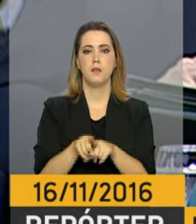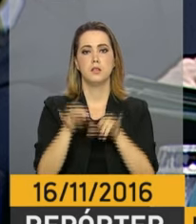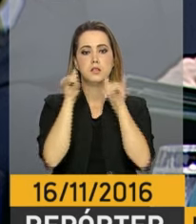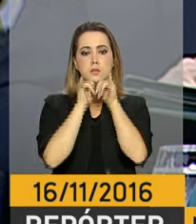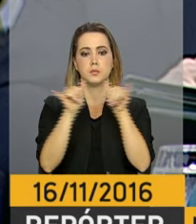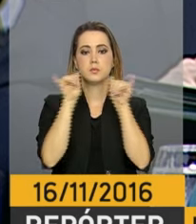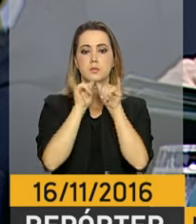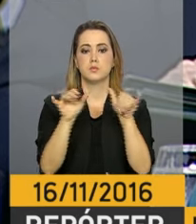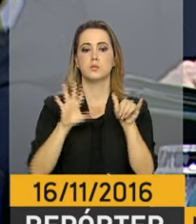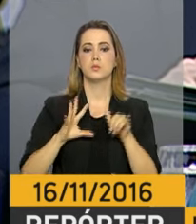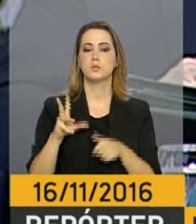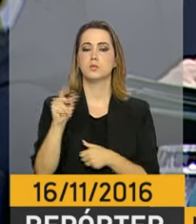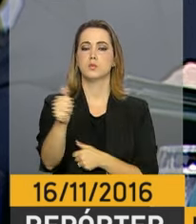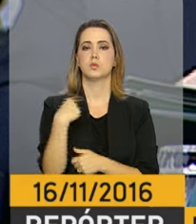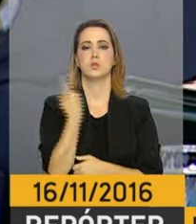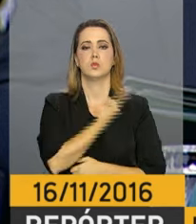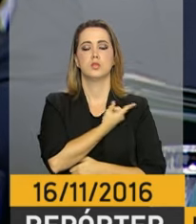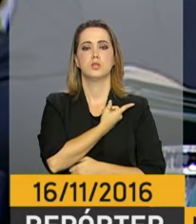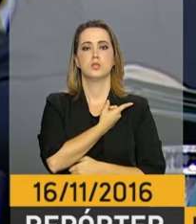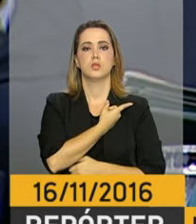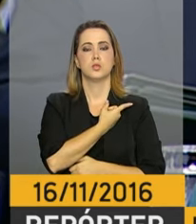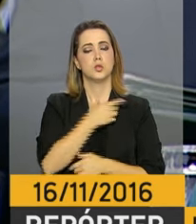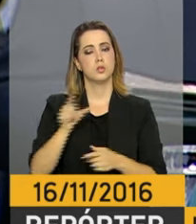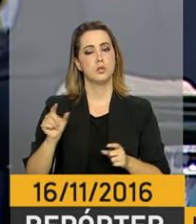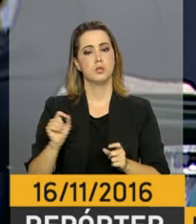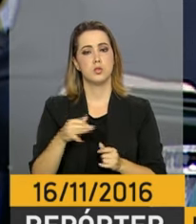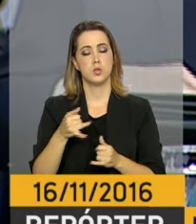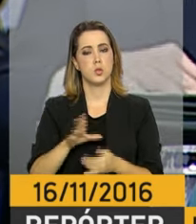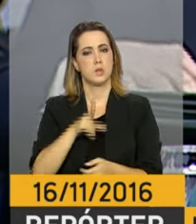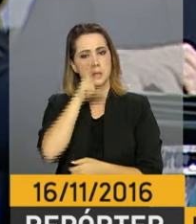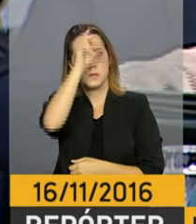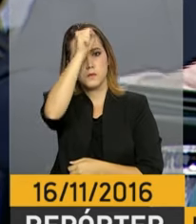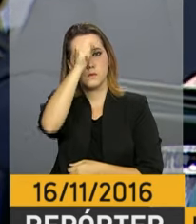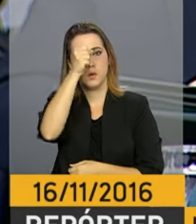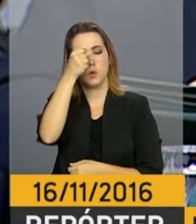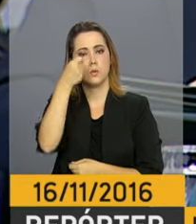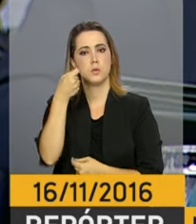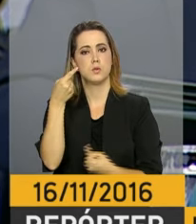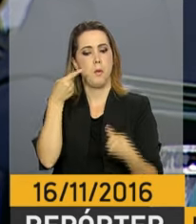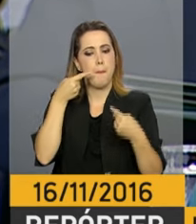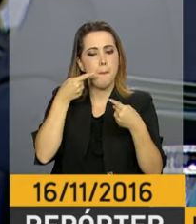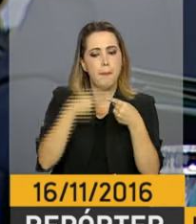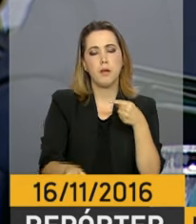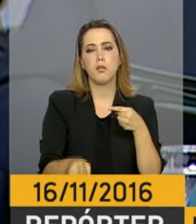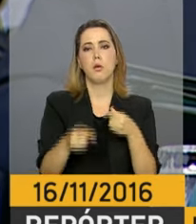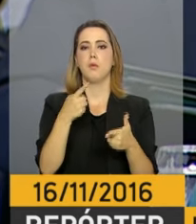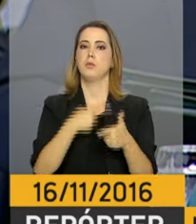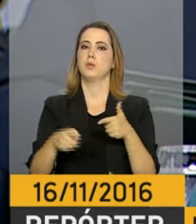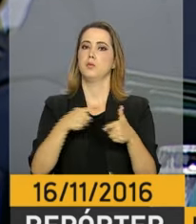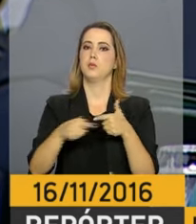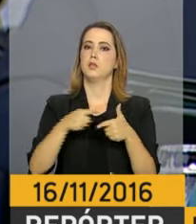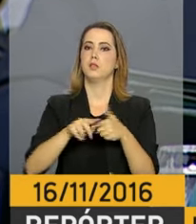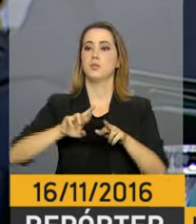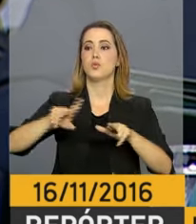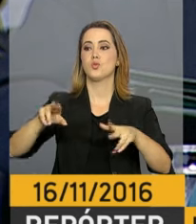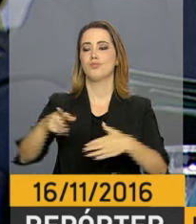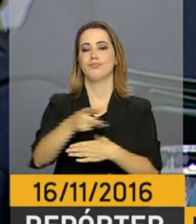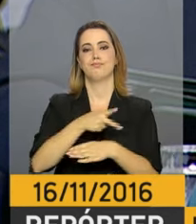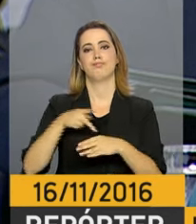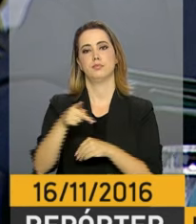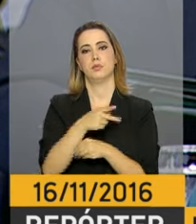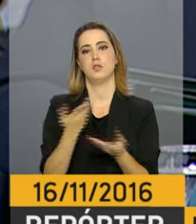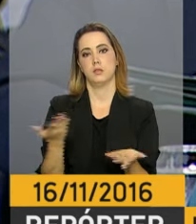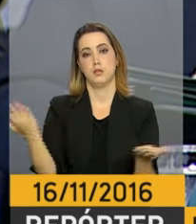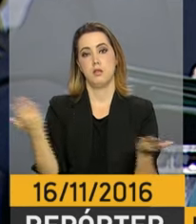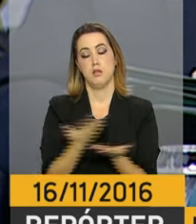lançar todas as nossas energias contra os crimes transnacionais eh por isso